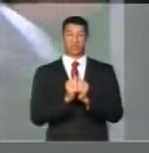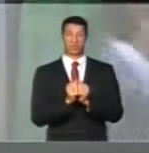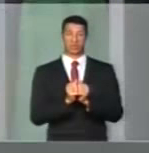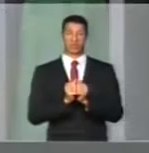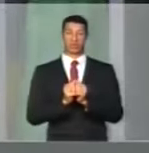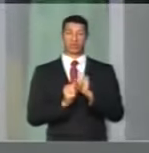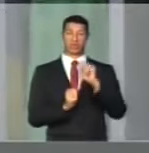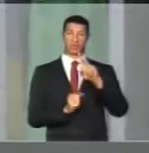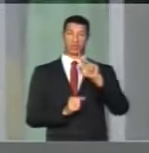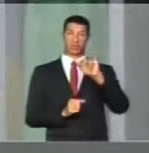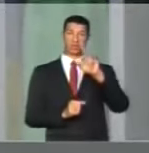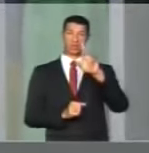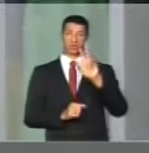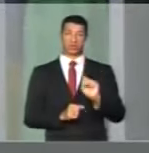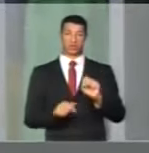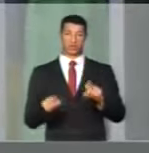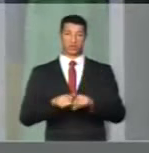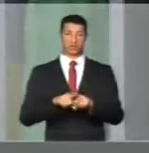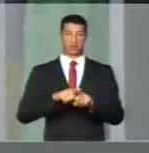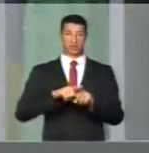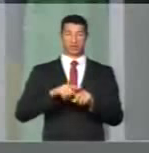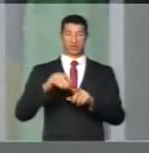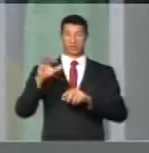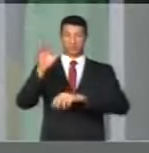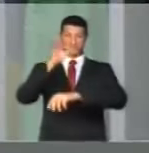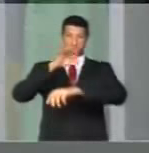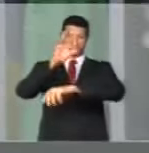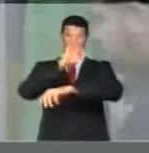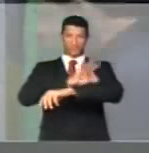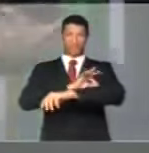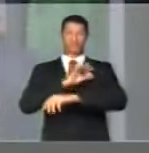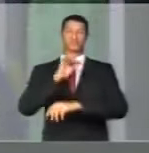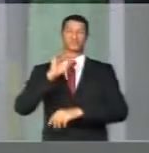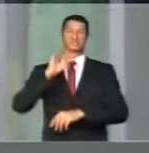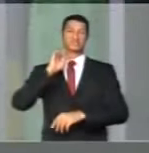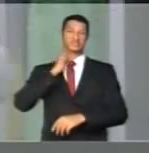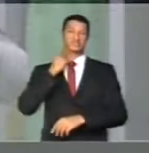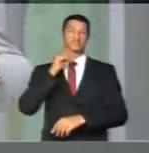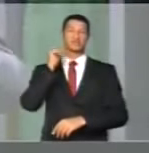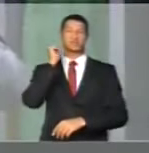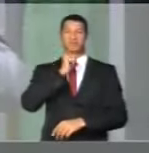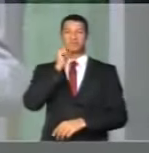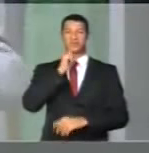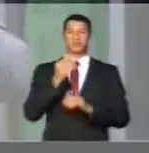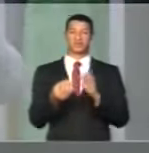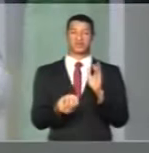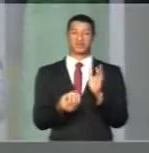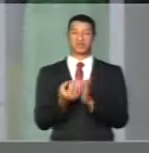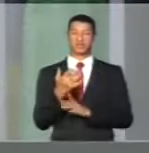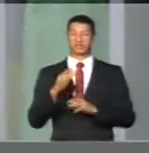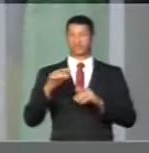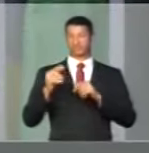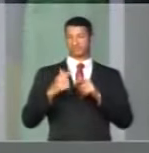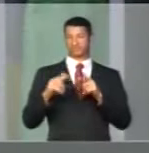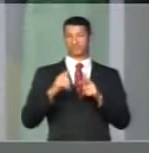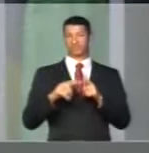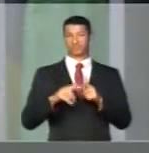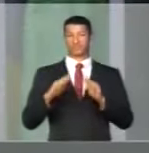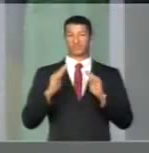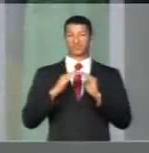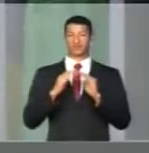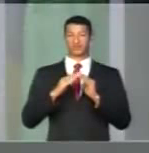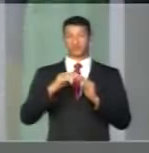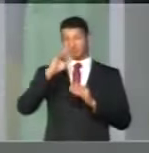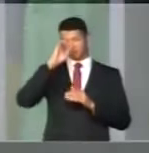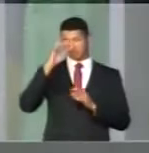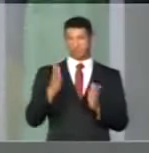com o vírus do Aedes aegypti aí contaminando as mulheres, criando um ambiente de transtorno na casa, principalmente